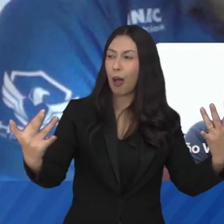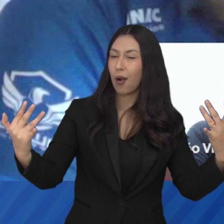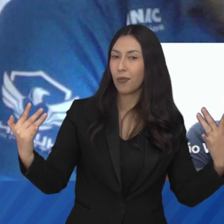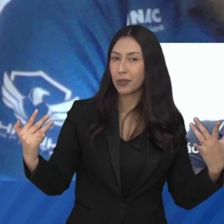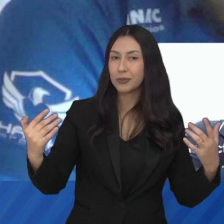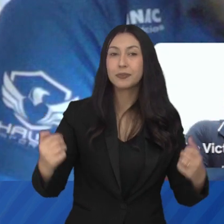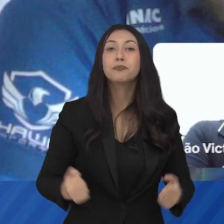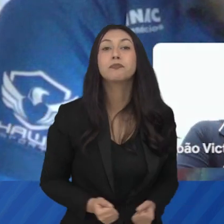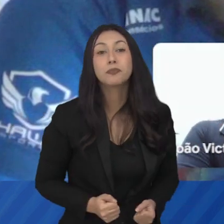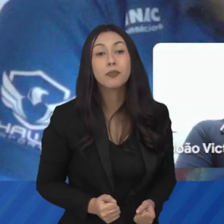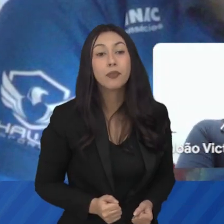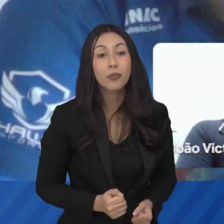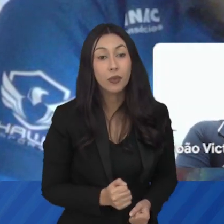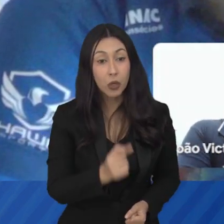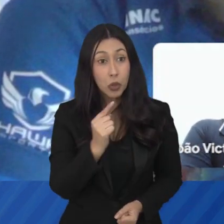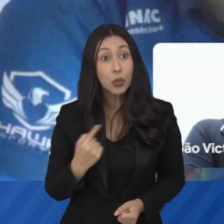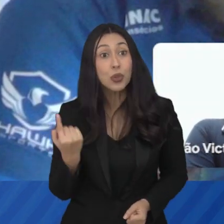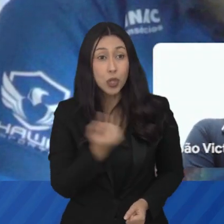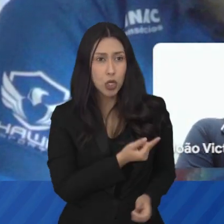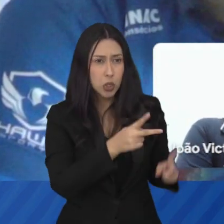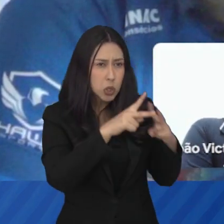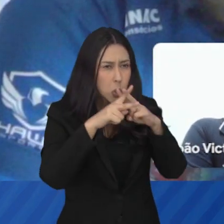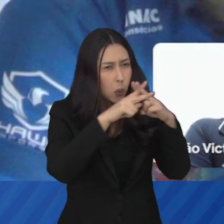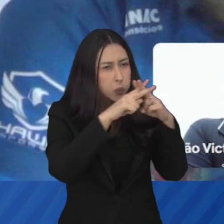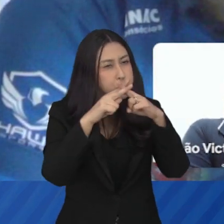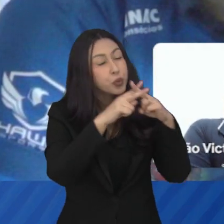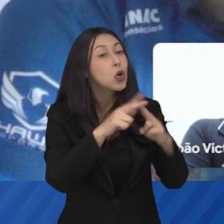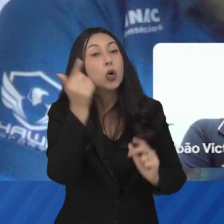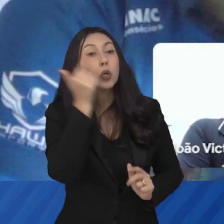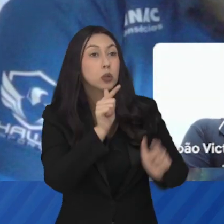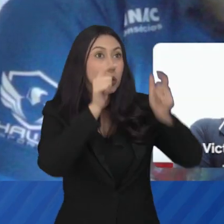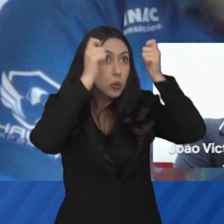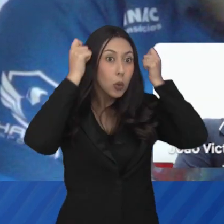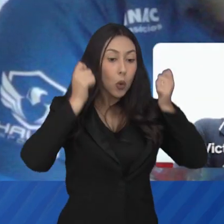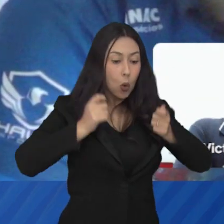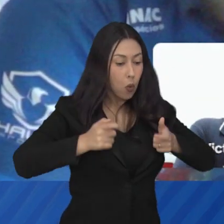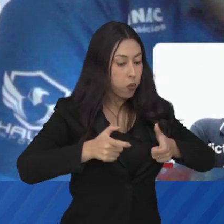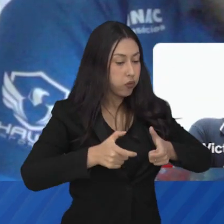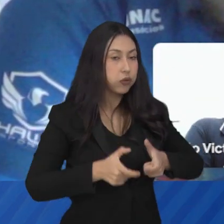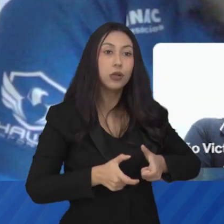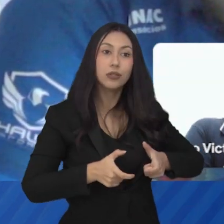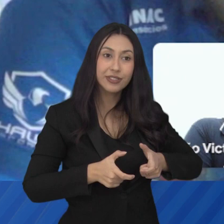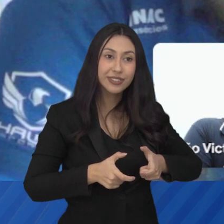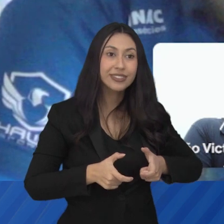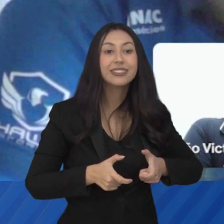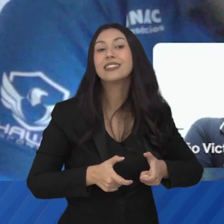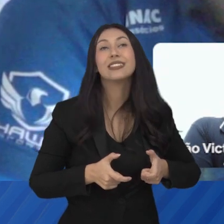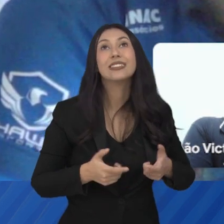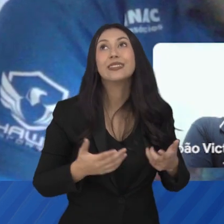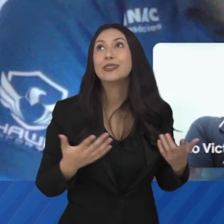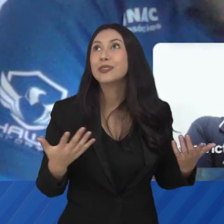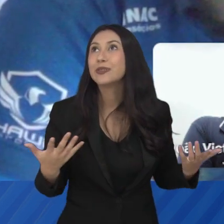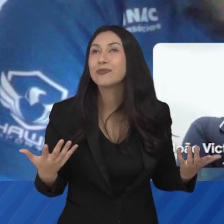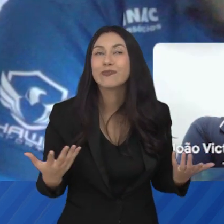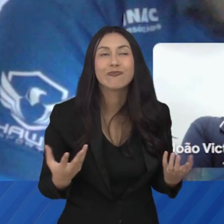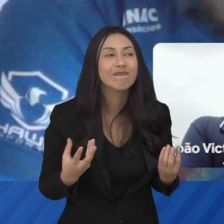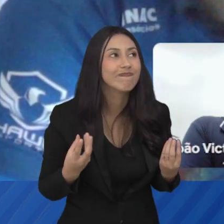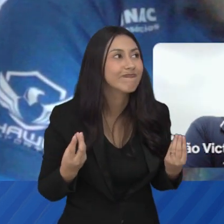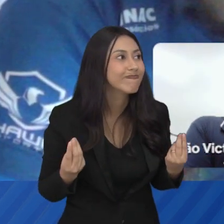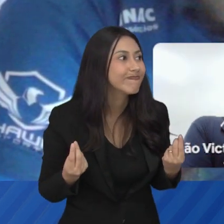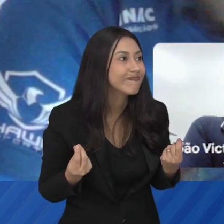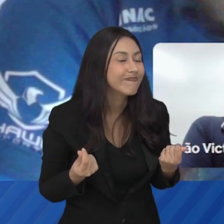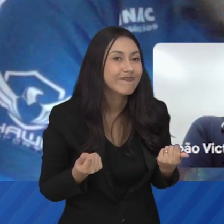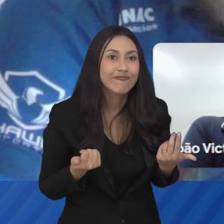para muitos atletas da modalidade. E nós do wrestling trazer uma medalha ou se classificar para as Olimpíadas,